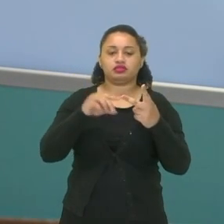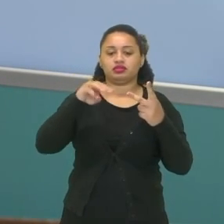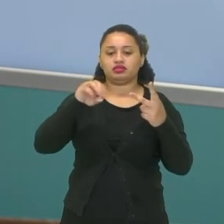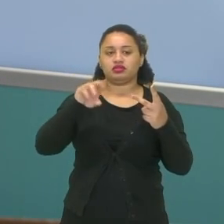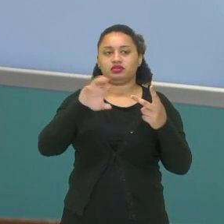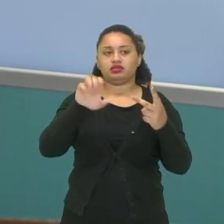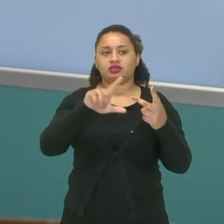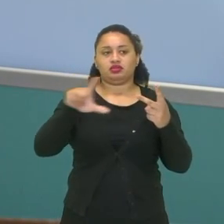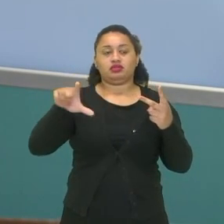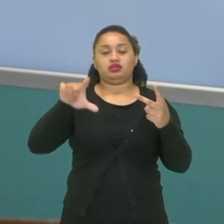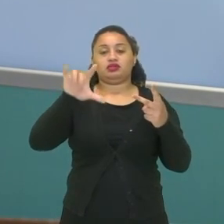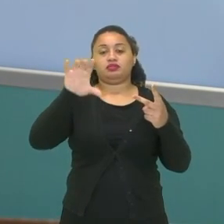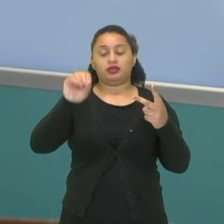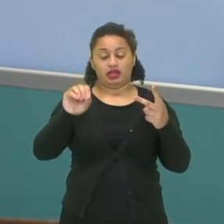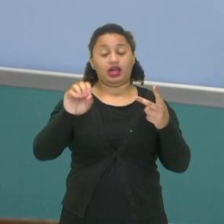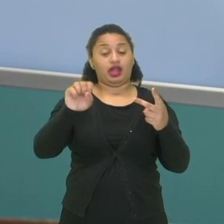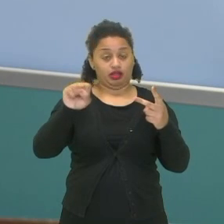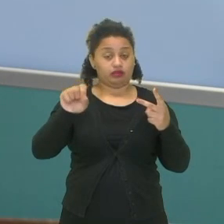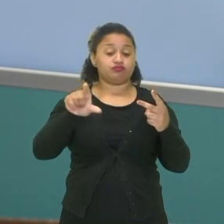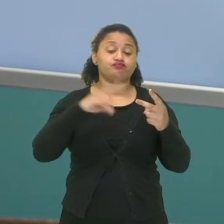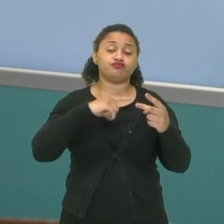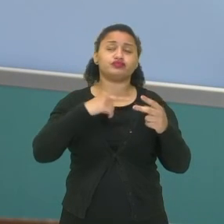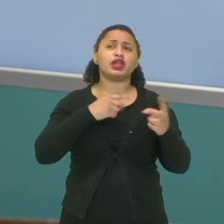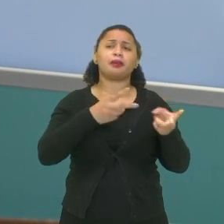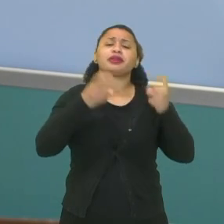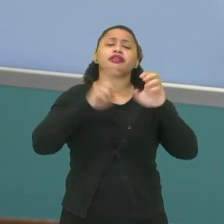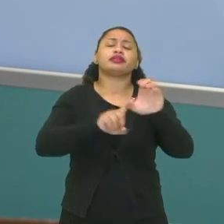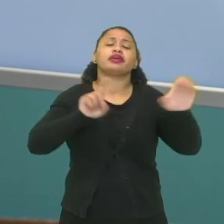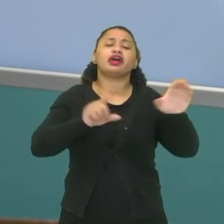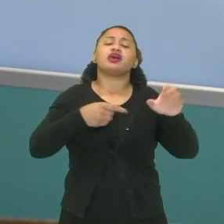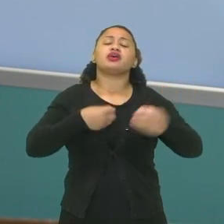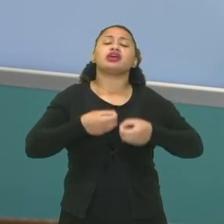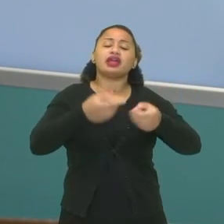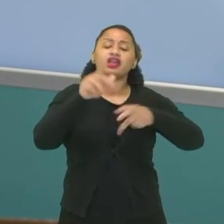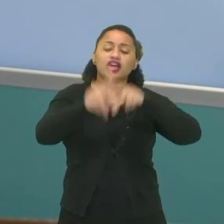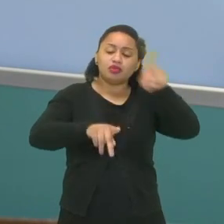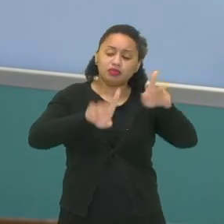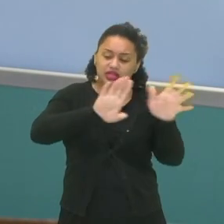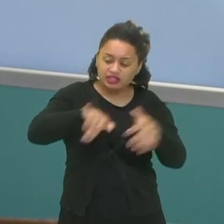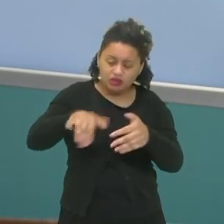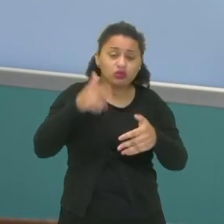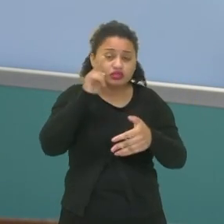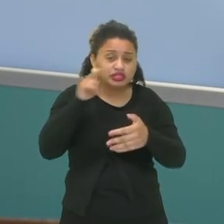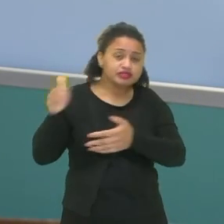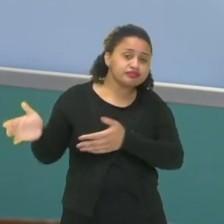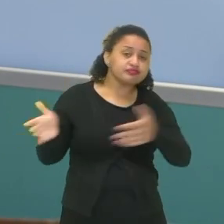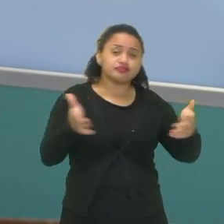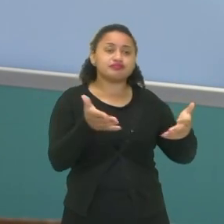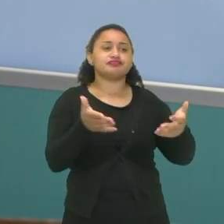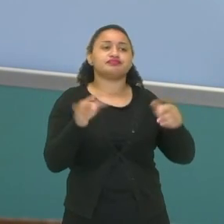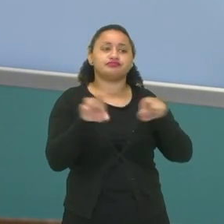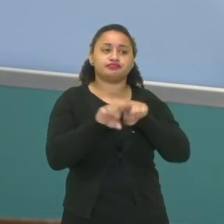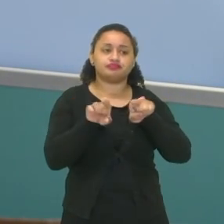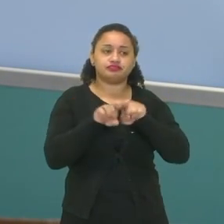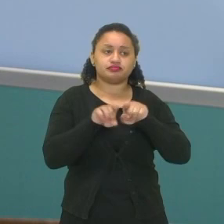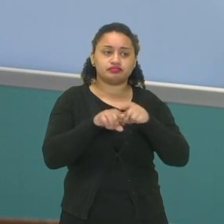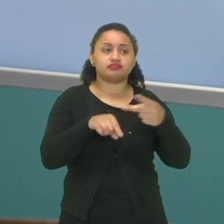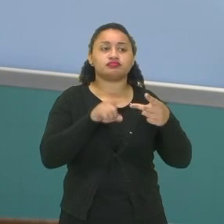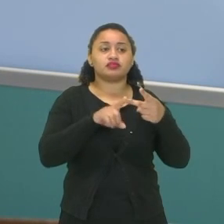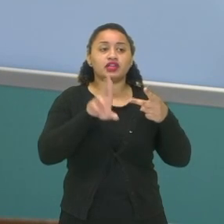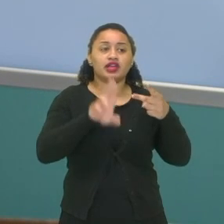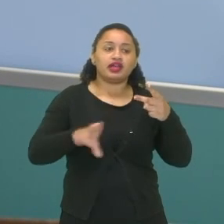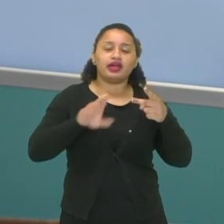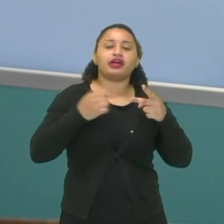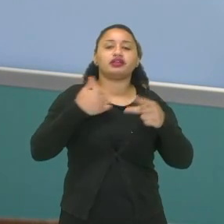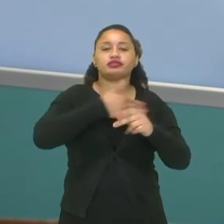independência, né, em dar possibilidade de ascensão social à população excluída. O estandarte da Virgem de Guadalupe era utilizado